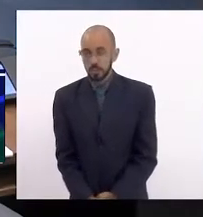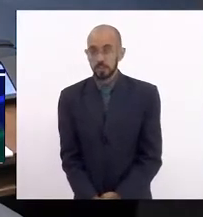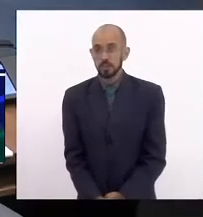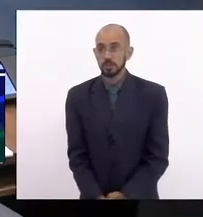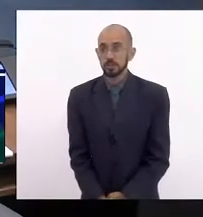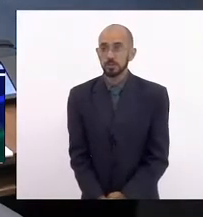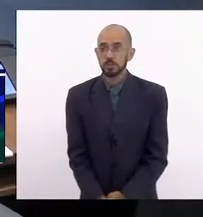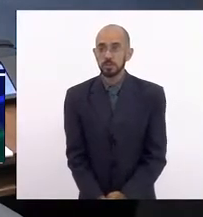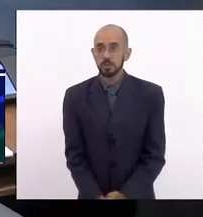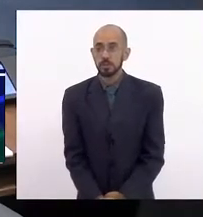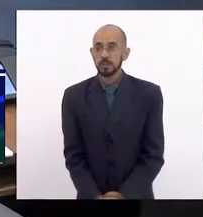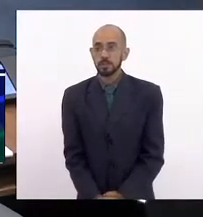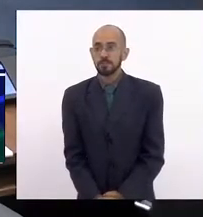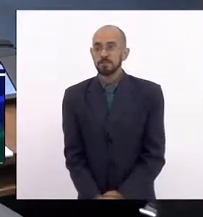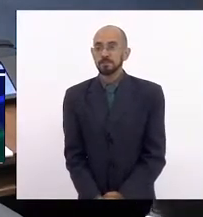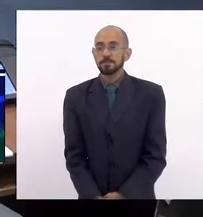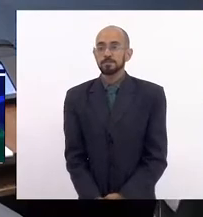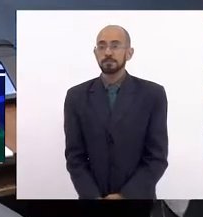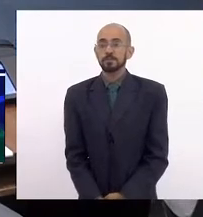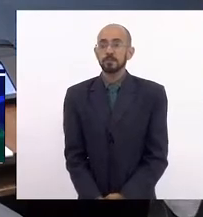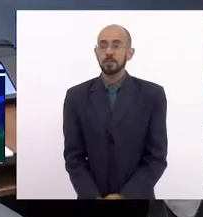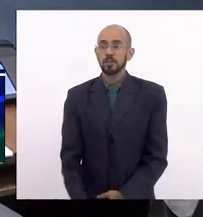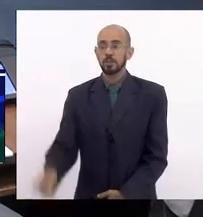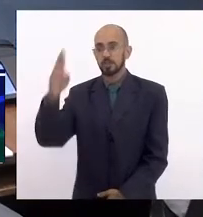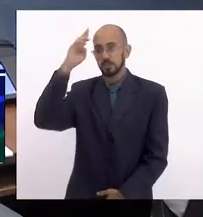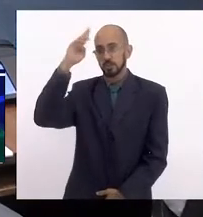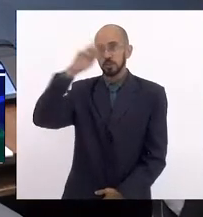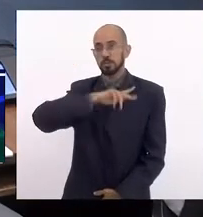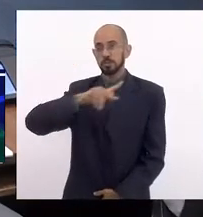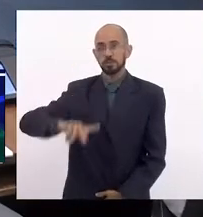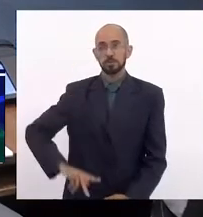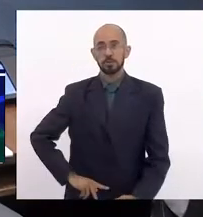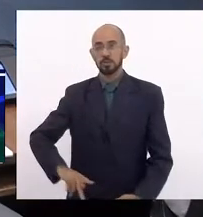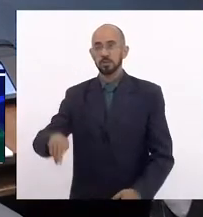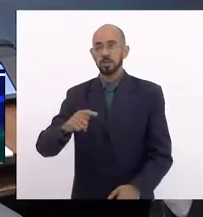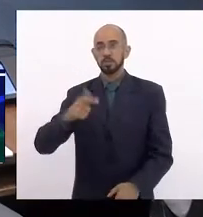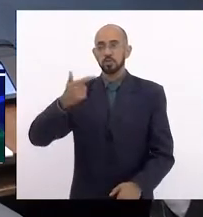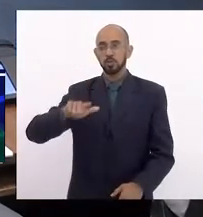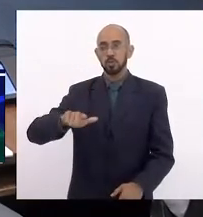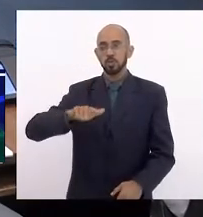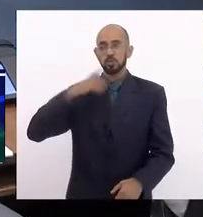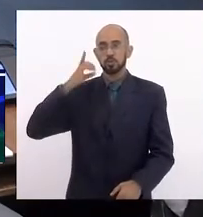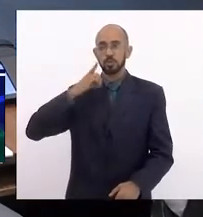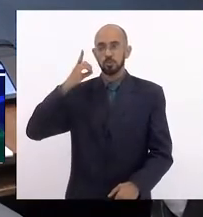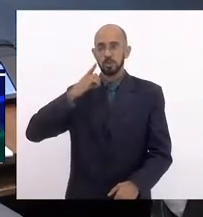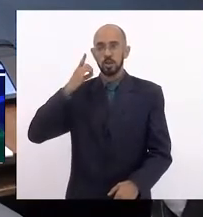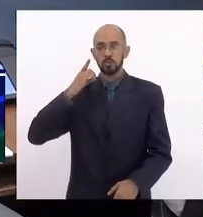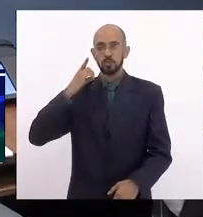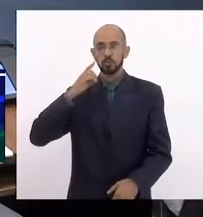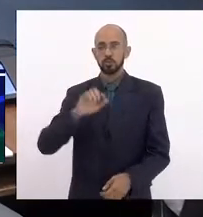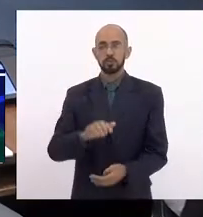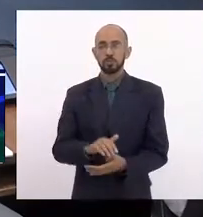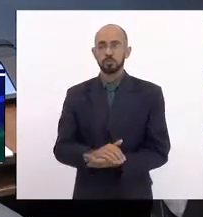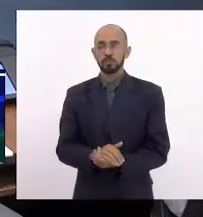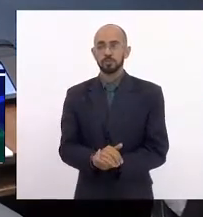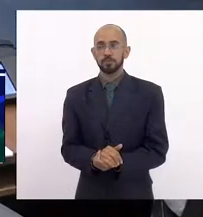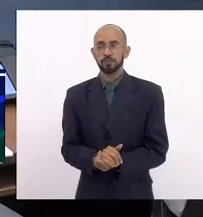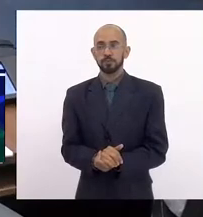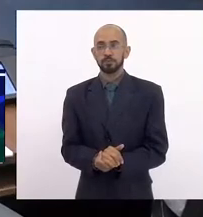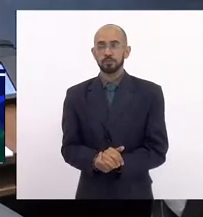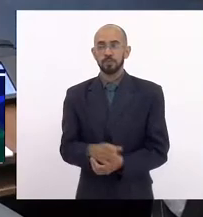o senhor presidente e demais Deputados e